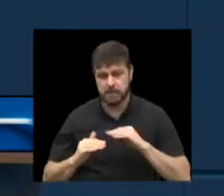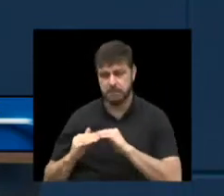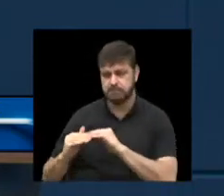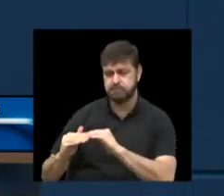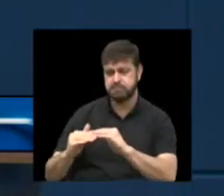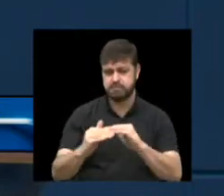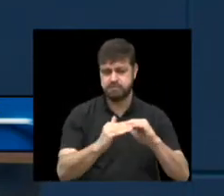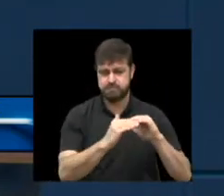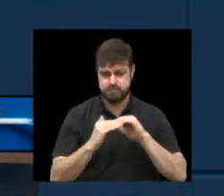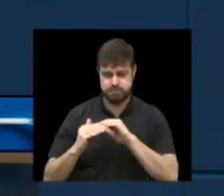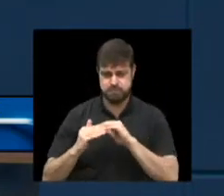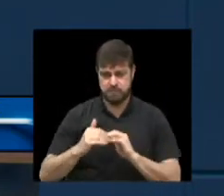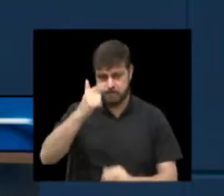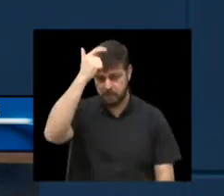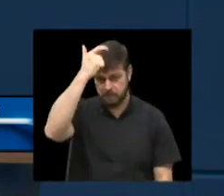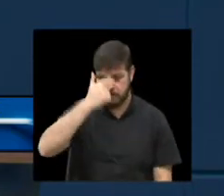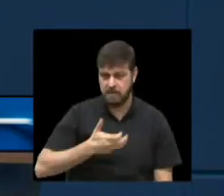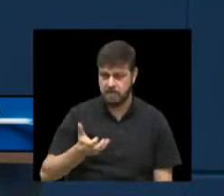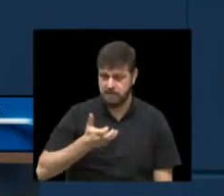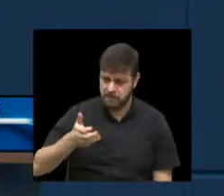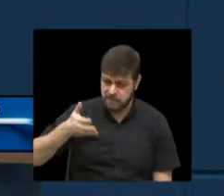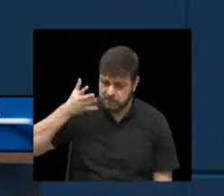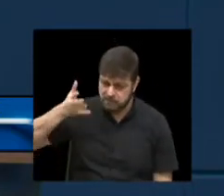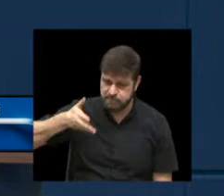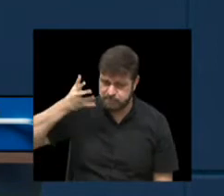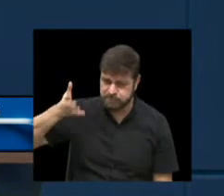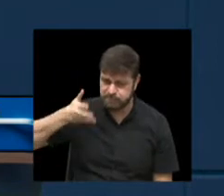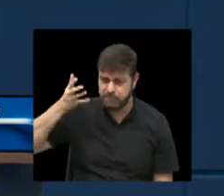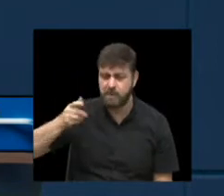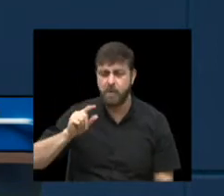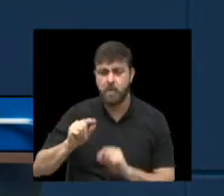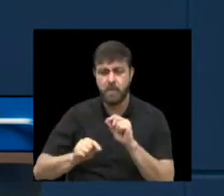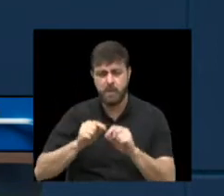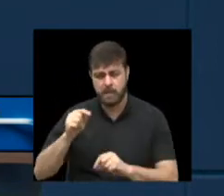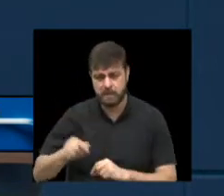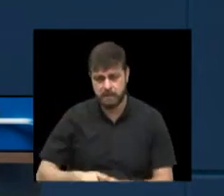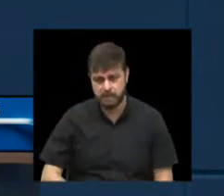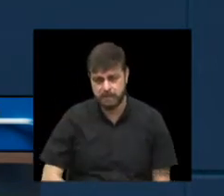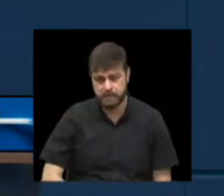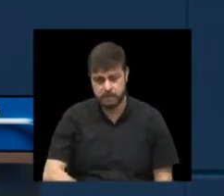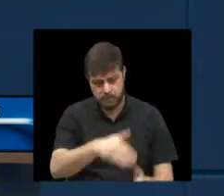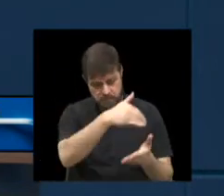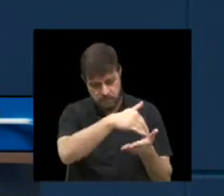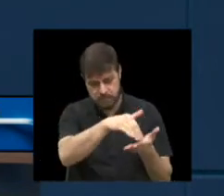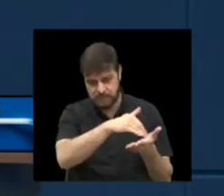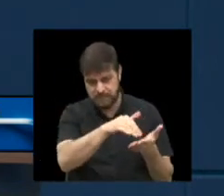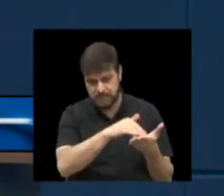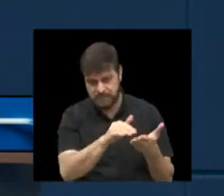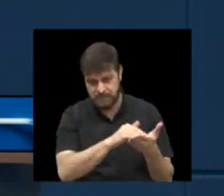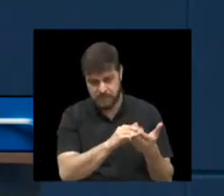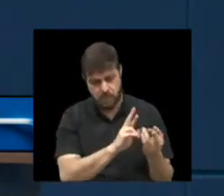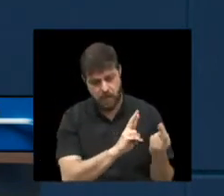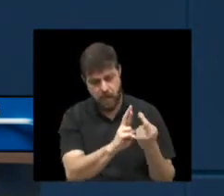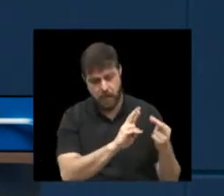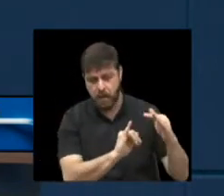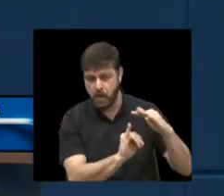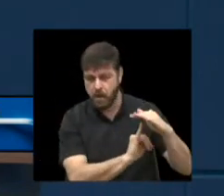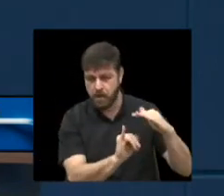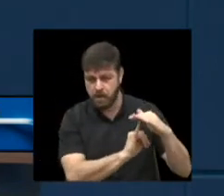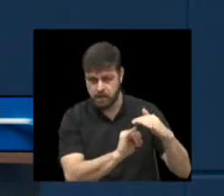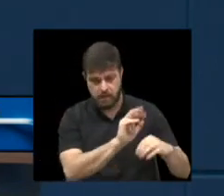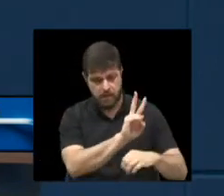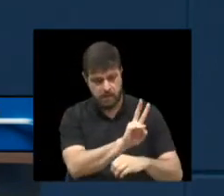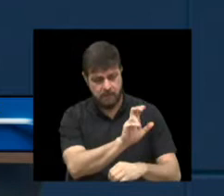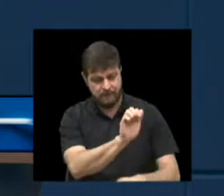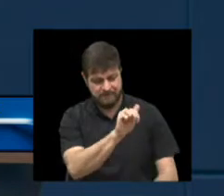minha fala é justamente essa, fala de agradecimento ao secretário de Relações Institucionais, o Vanderlei